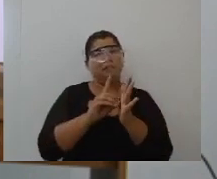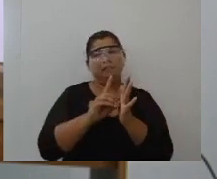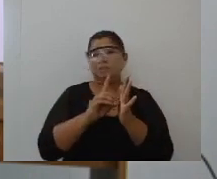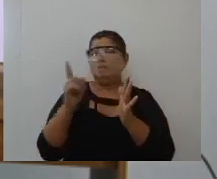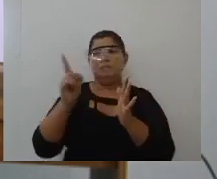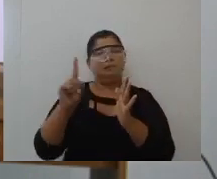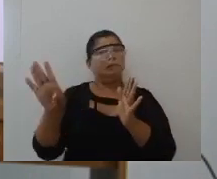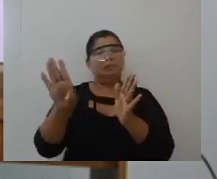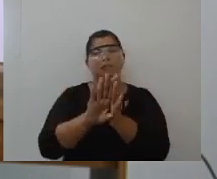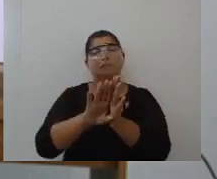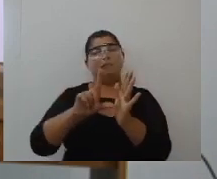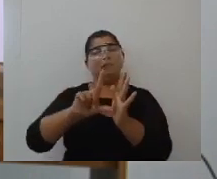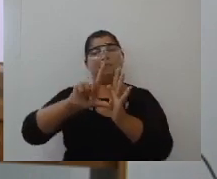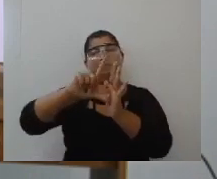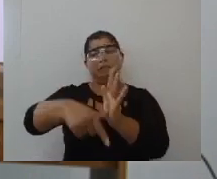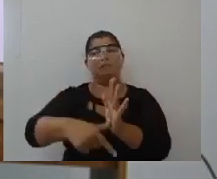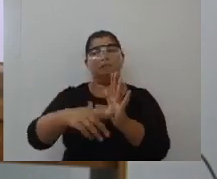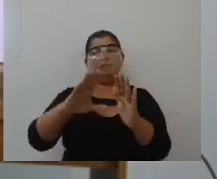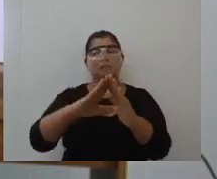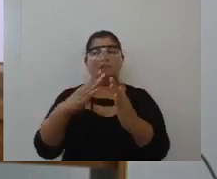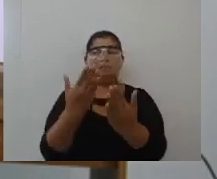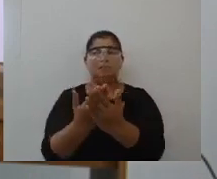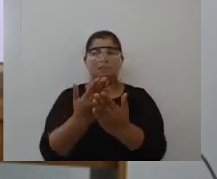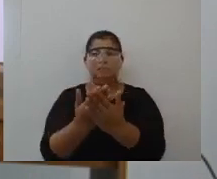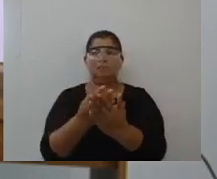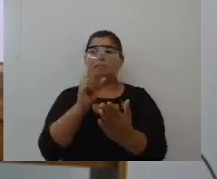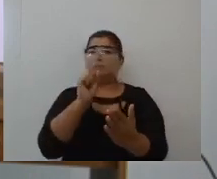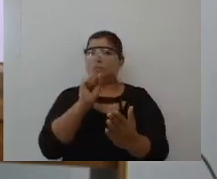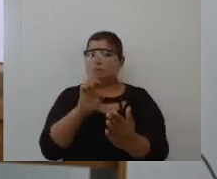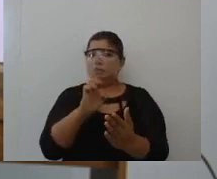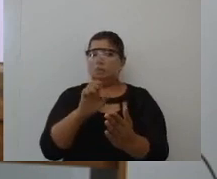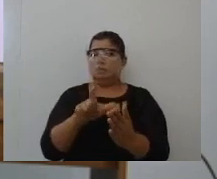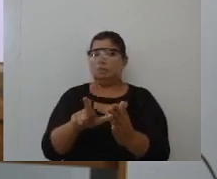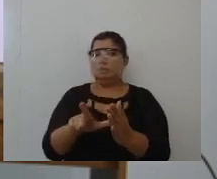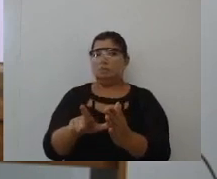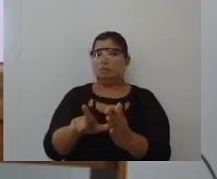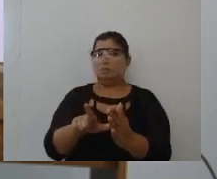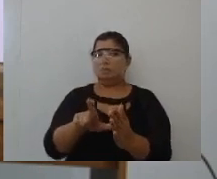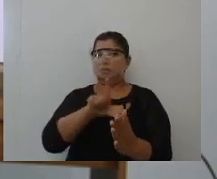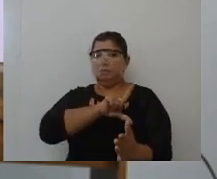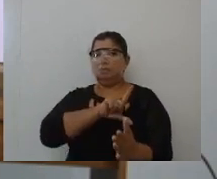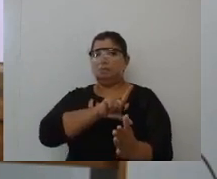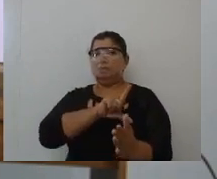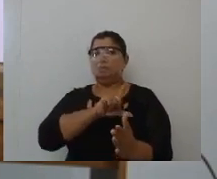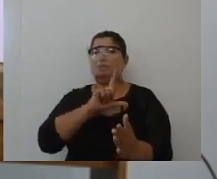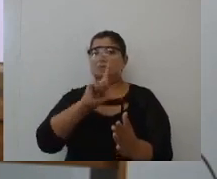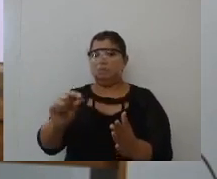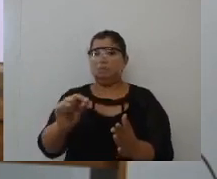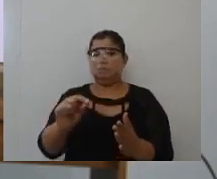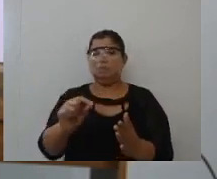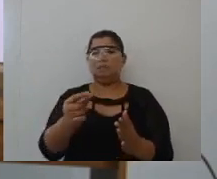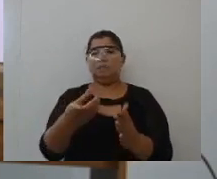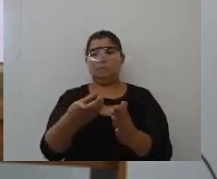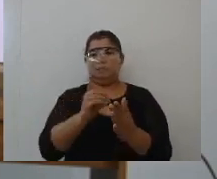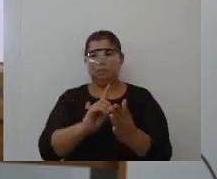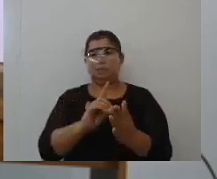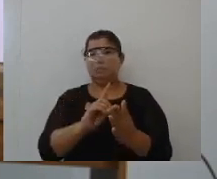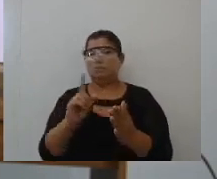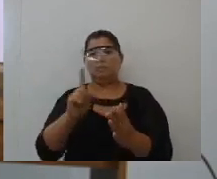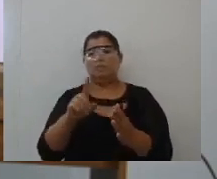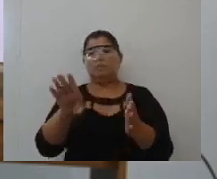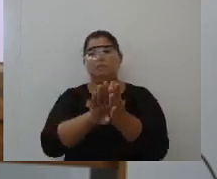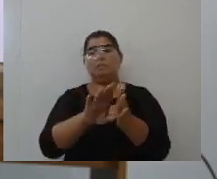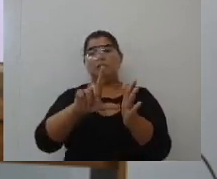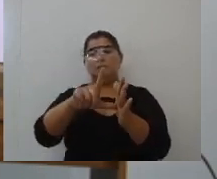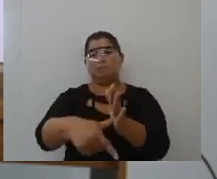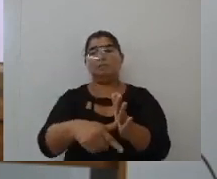chegará atrasado à escola. Desde que saia cedo. Se sair cedo, não chegará